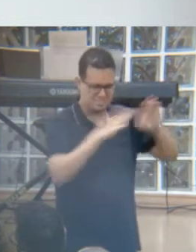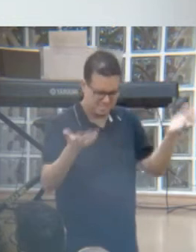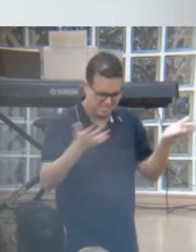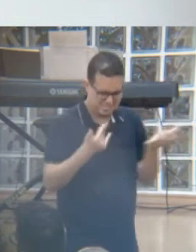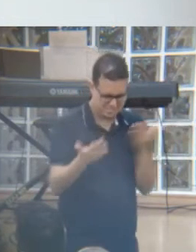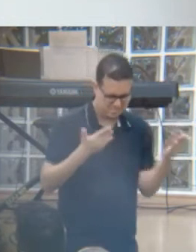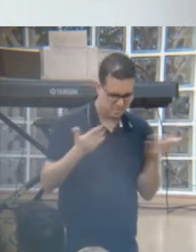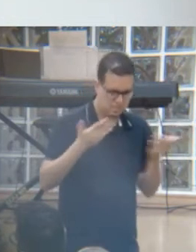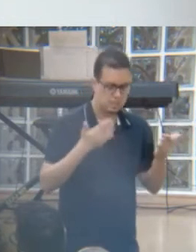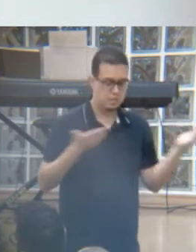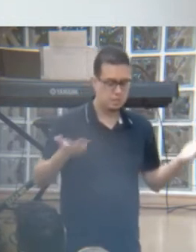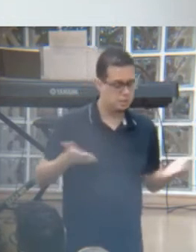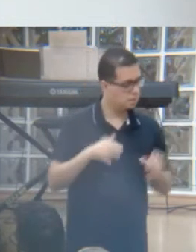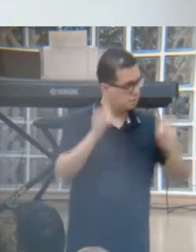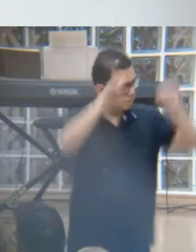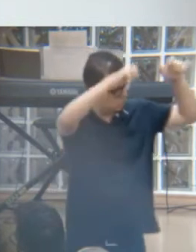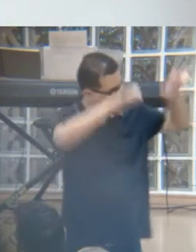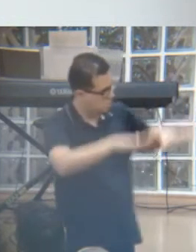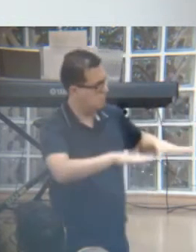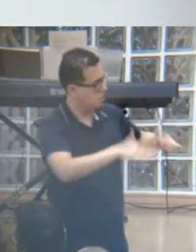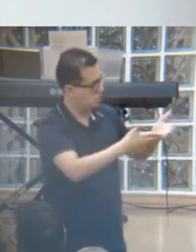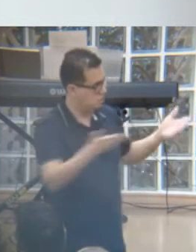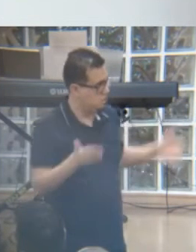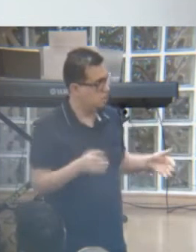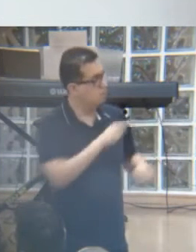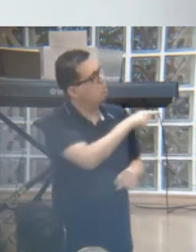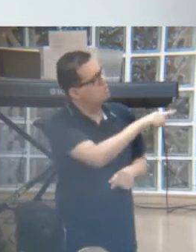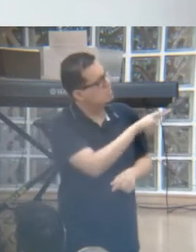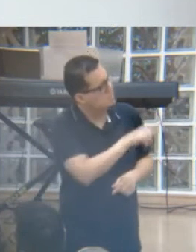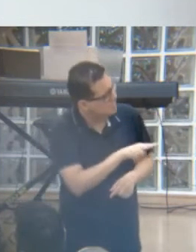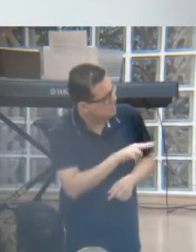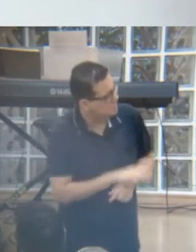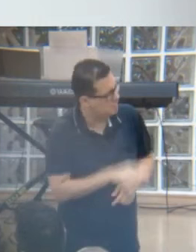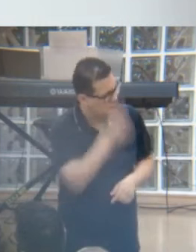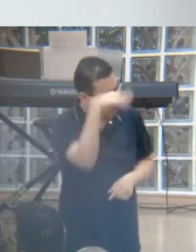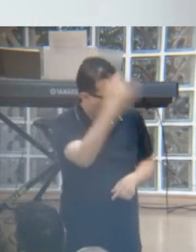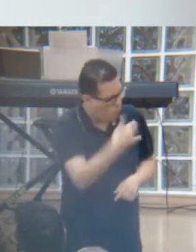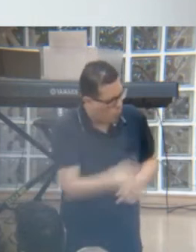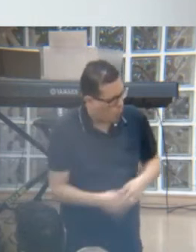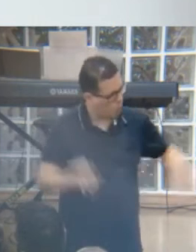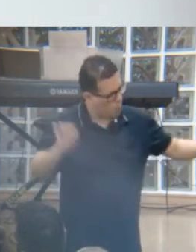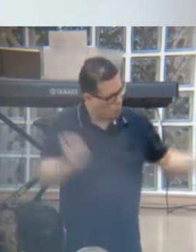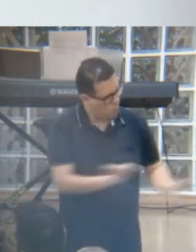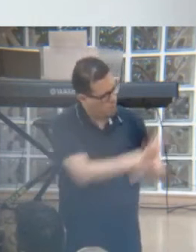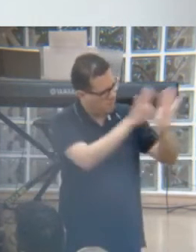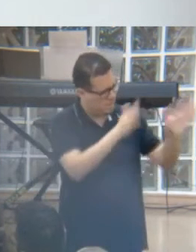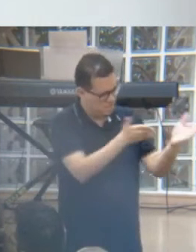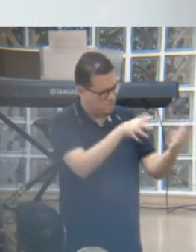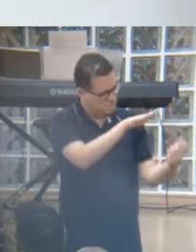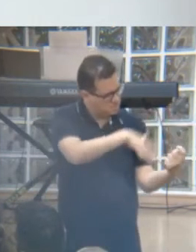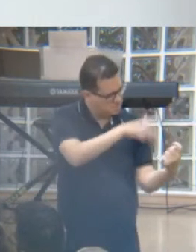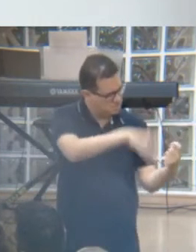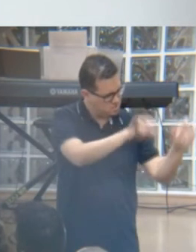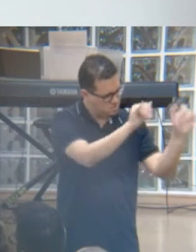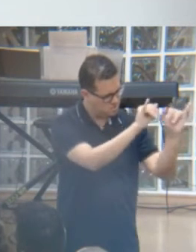estão rendendo a glória, a honra a uma estátua, a um Deus mau, que